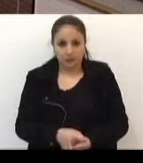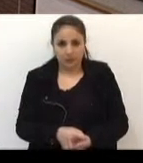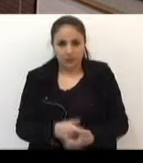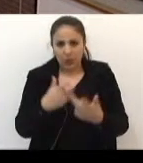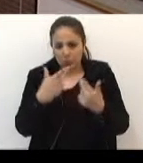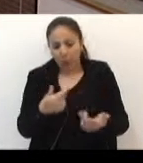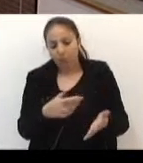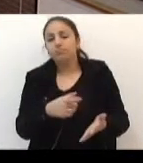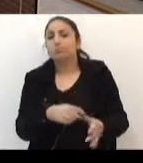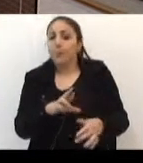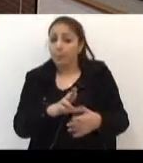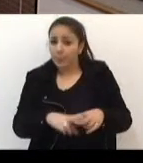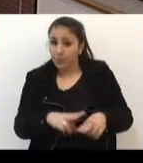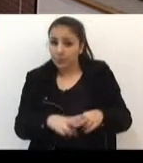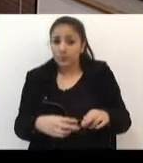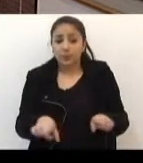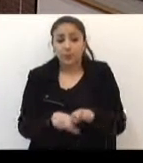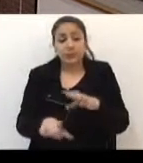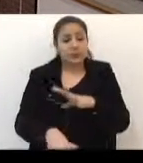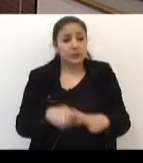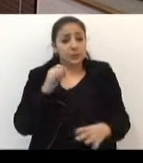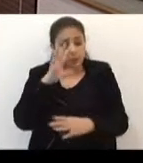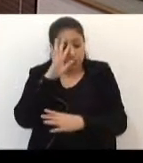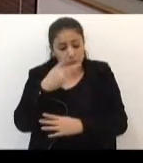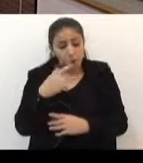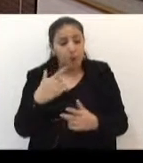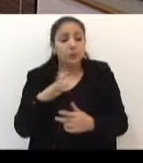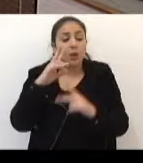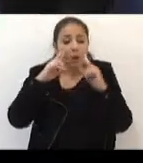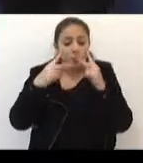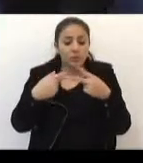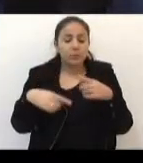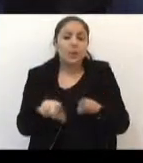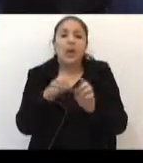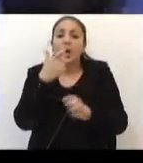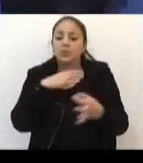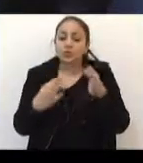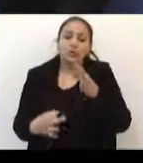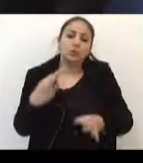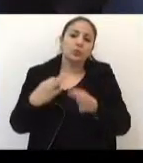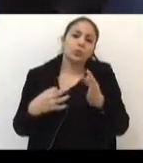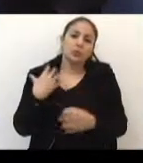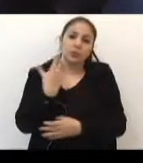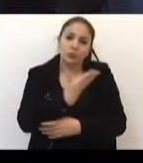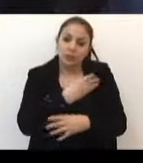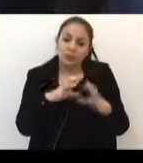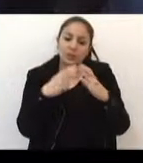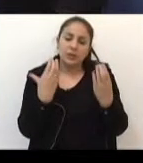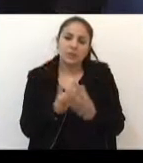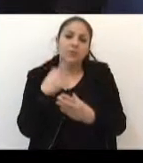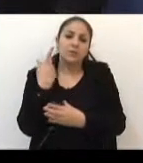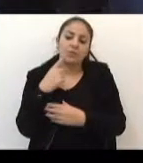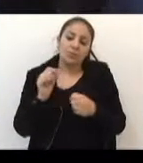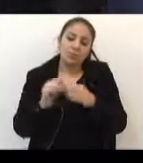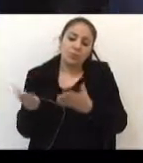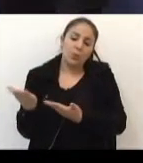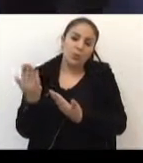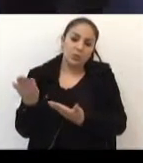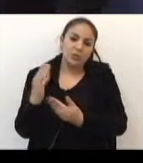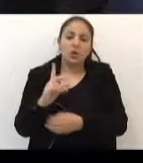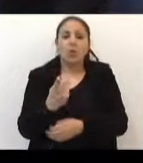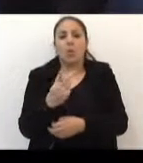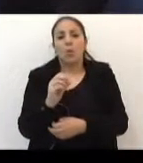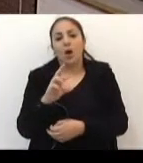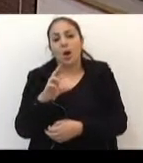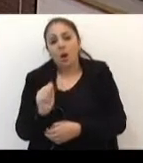com importantes decisões, com decisões de reconhecimento, e nada mais justo que essa casa então poder fazer essa homenagem de honra ao